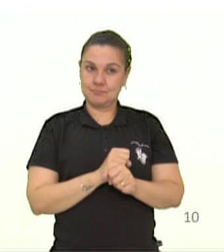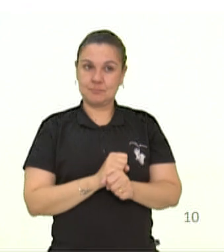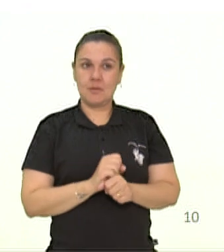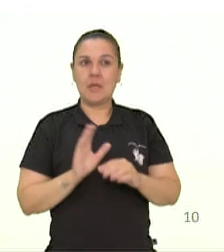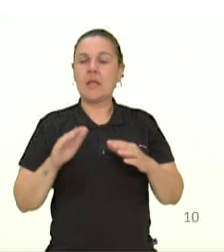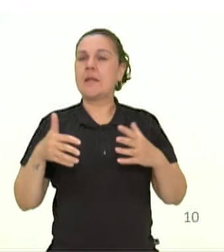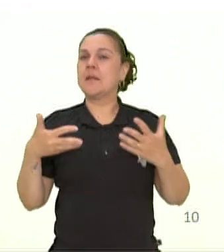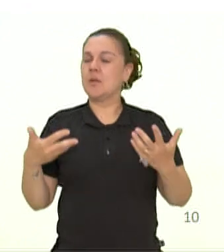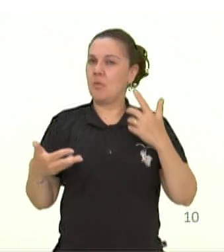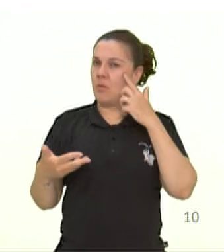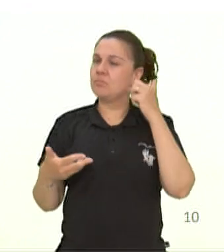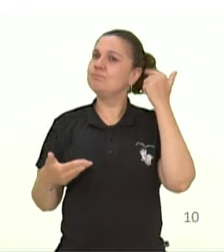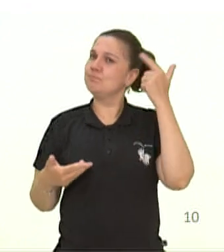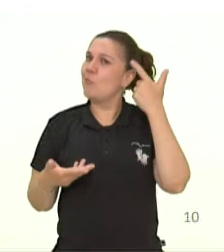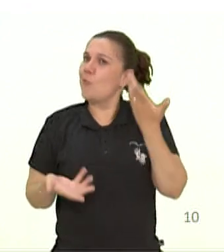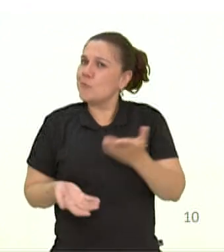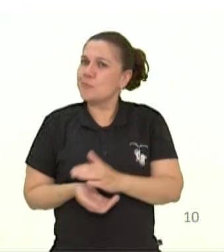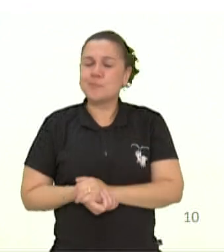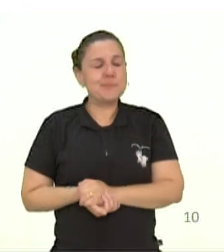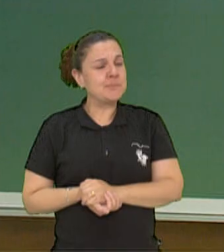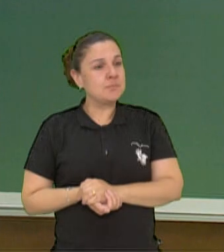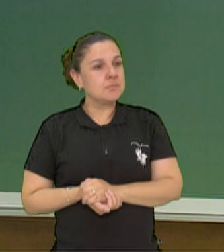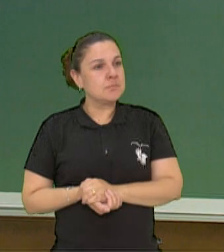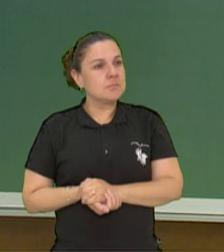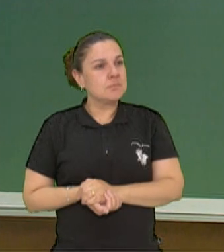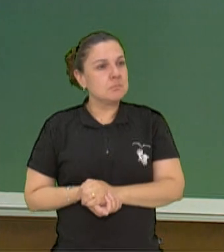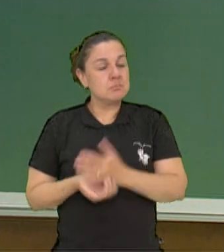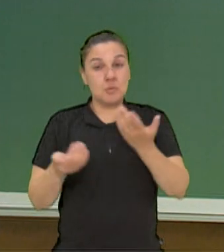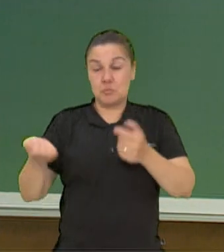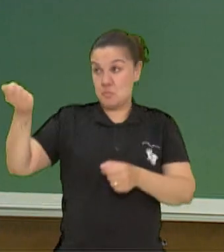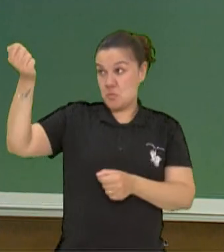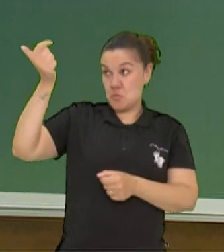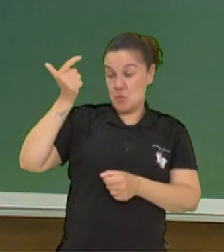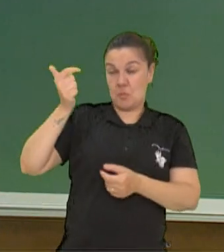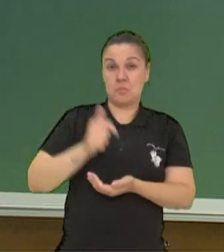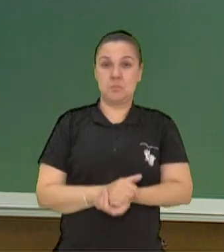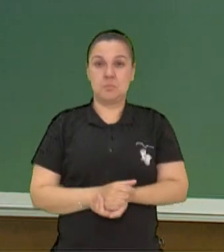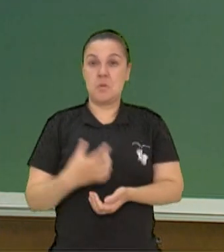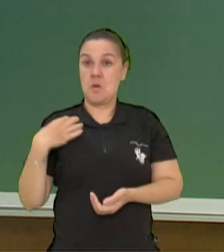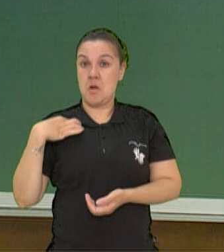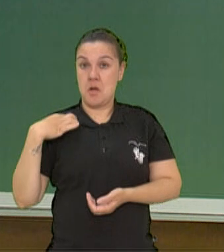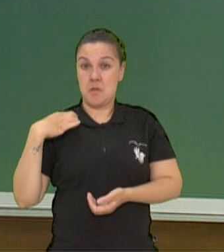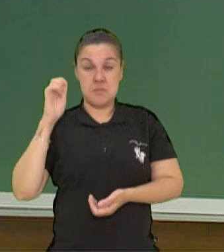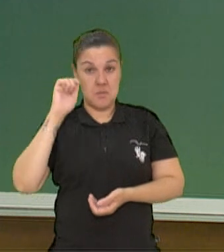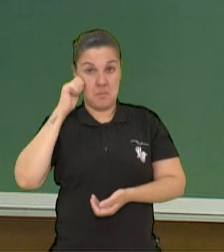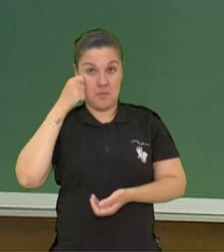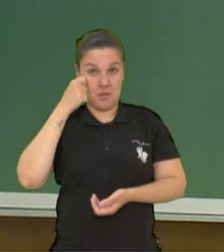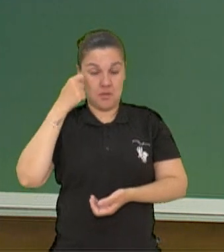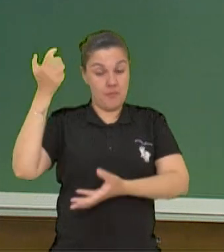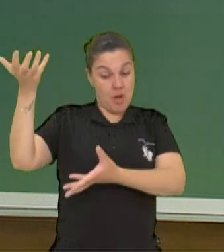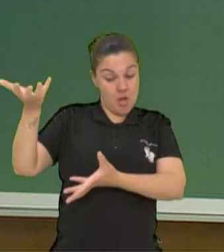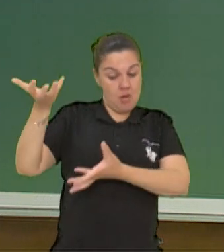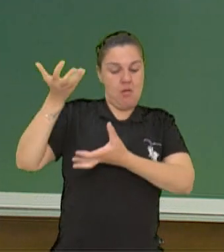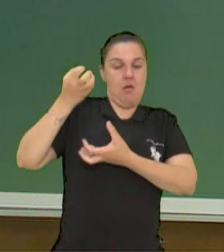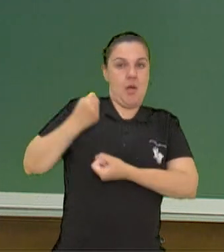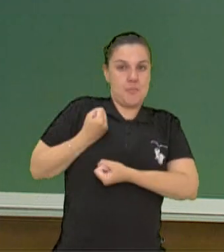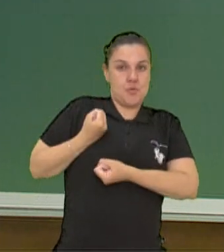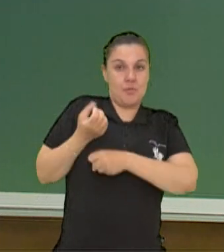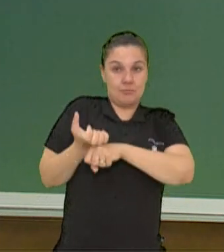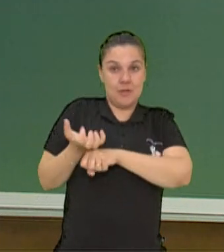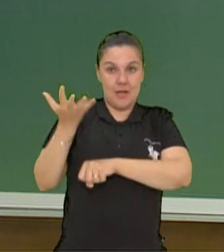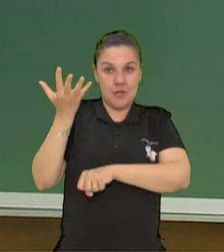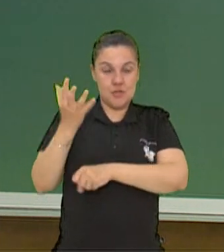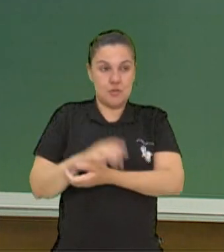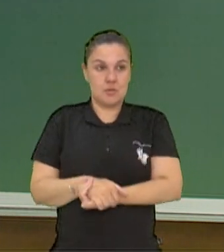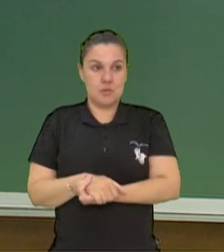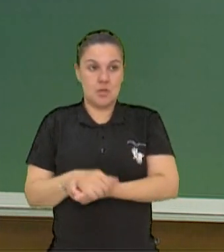Então, pensa assim, olha que doido, né? Se você vai no sol com uma camiseta preta, né, você vai absorver parte dessa radiação. Cara,